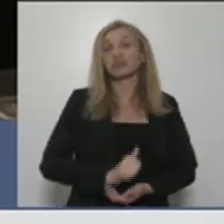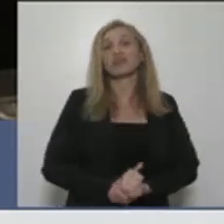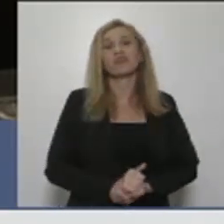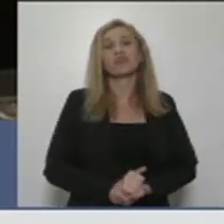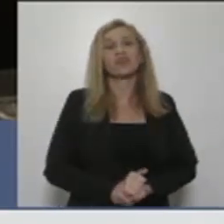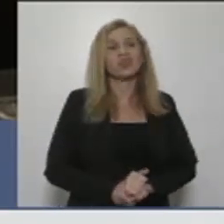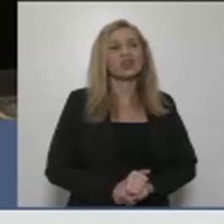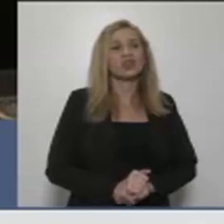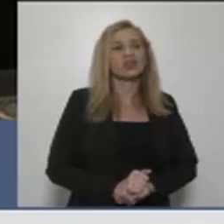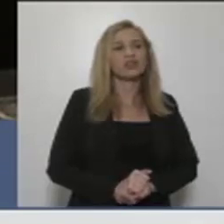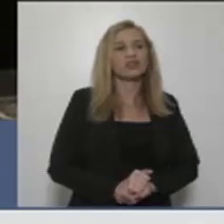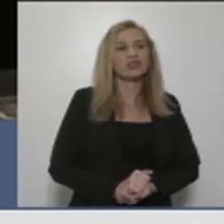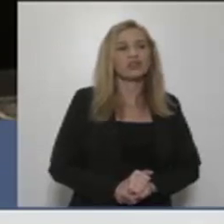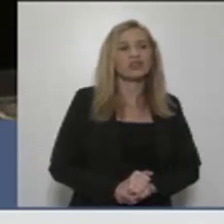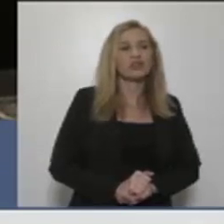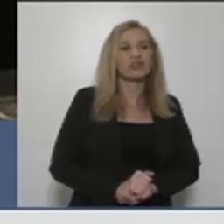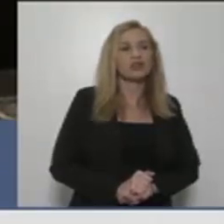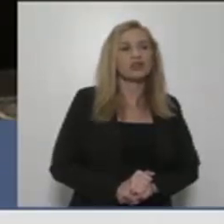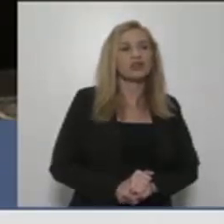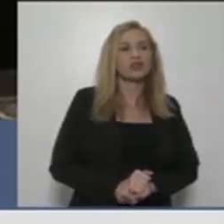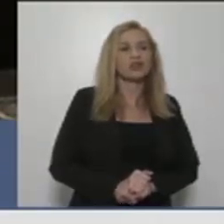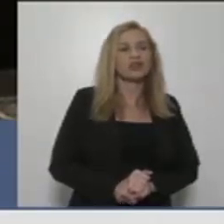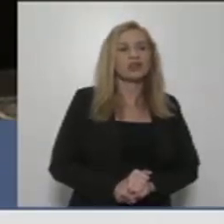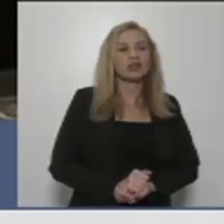que foram